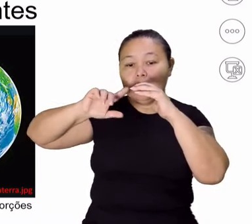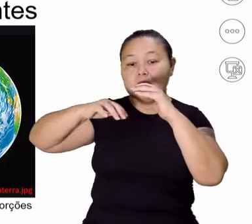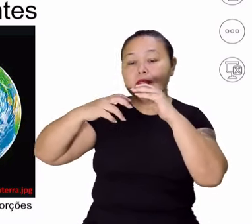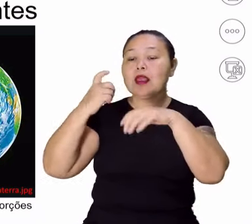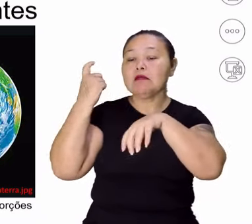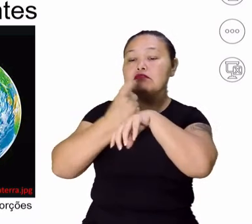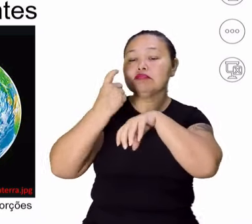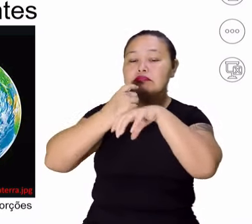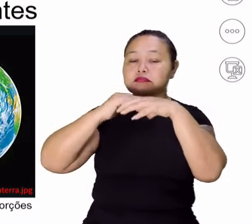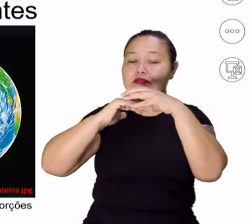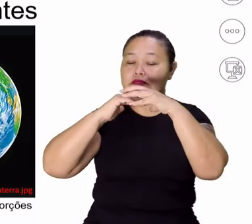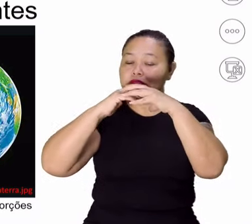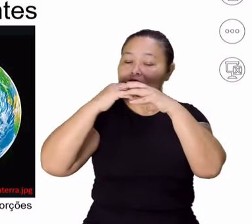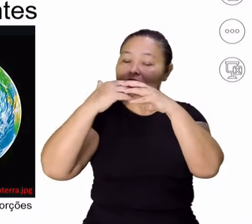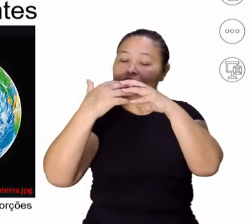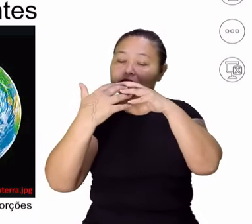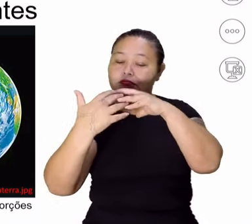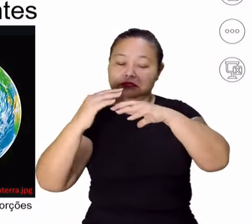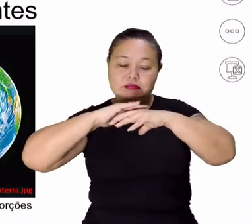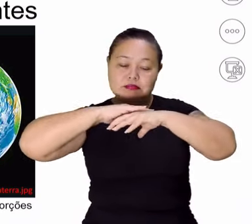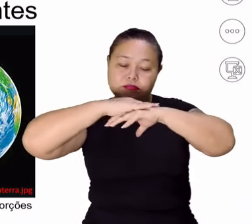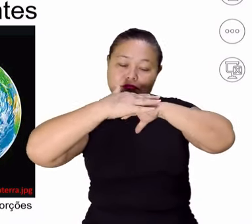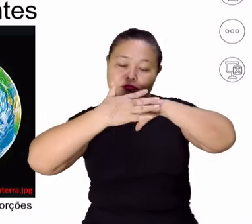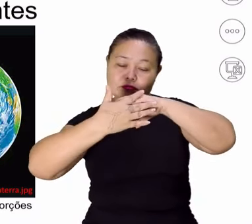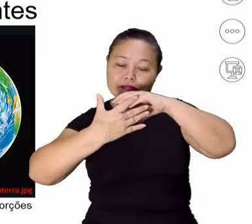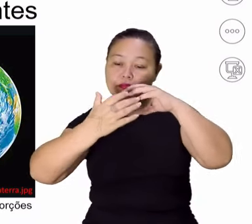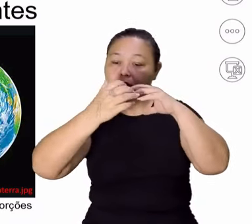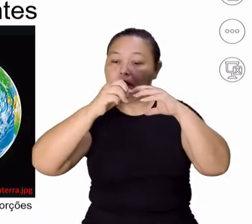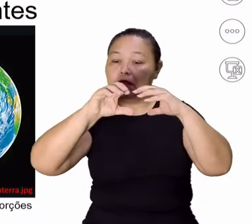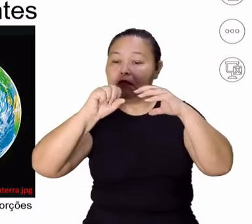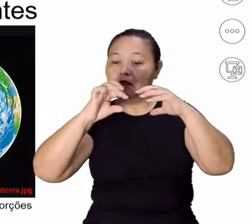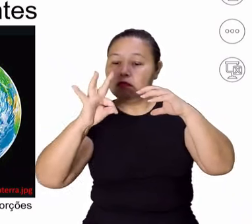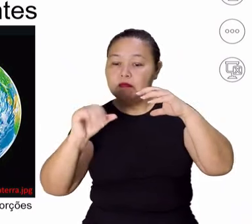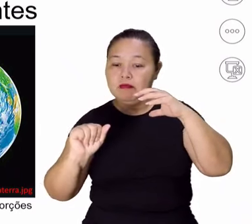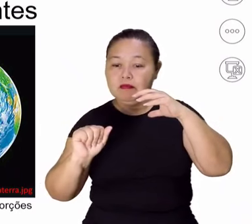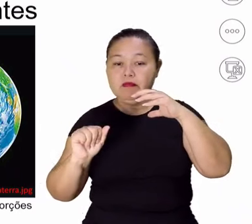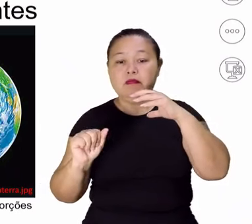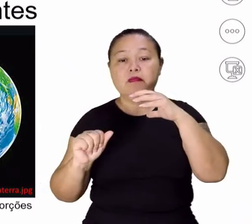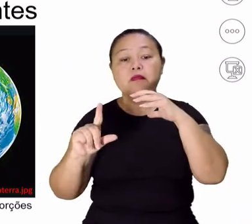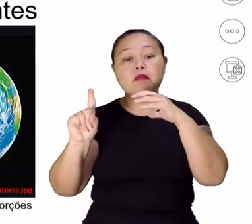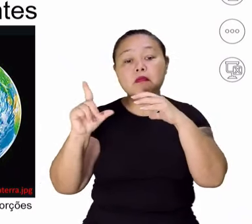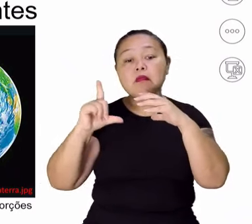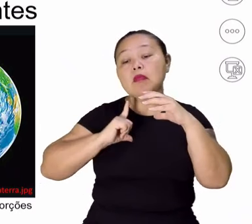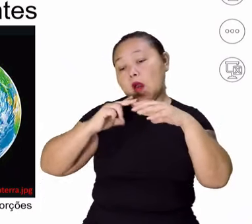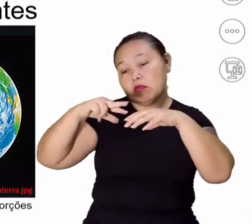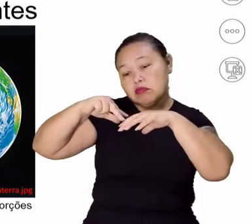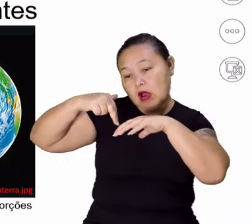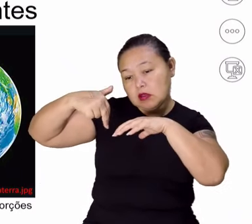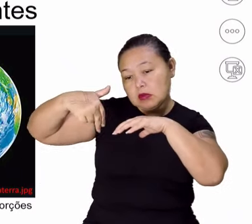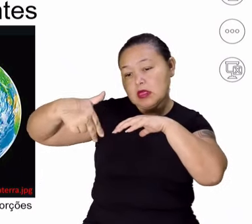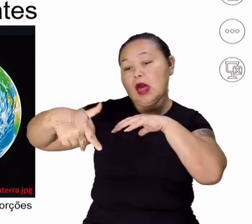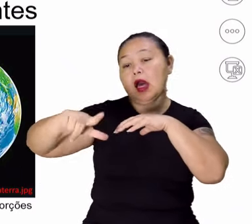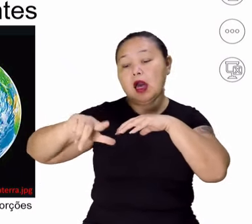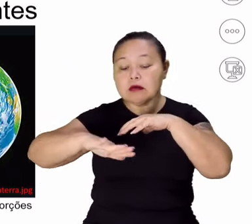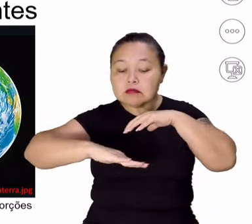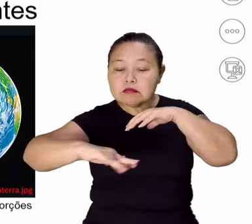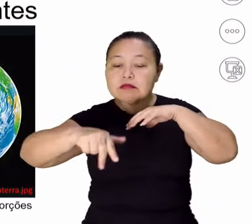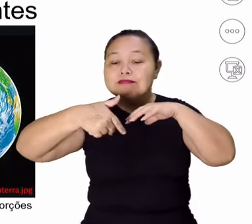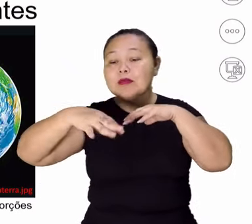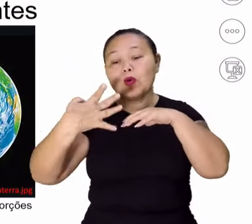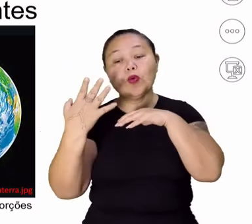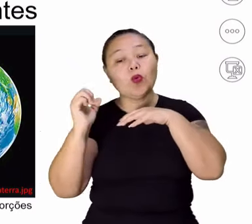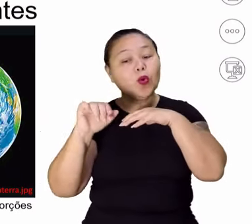sólida que recobre a superfície do planeta chamada de crosta. Onde nós podemos pisar, né? Que não está 4 mil,